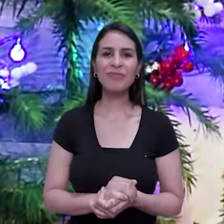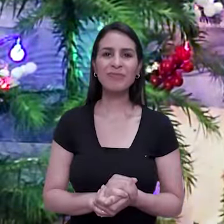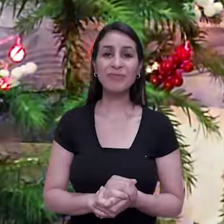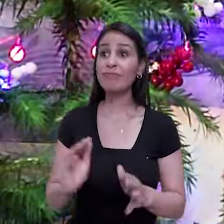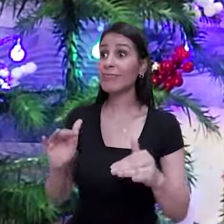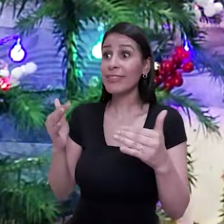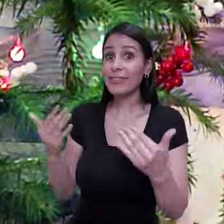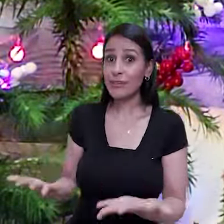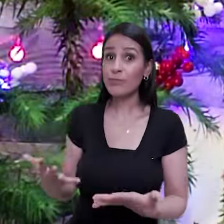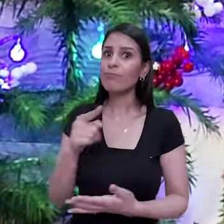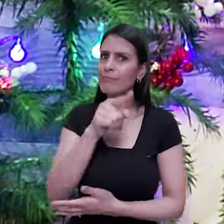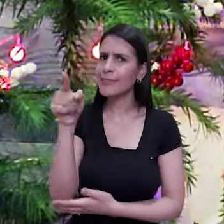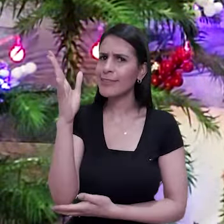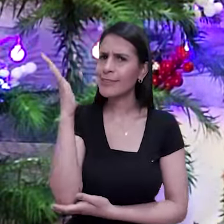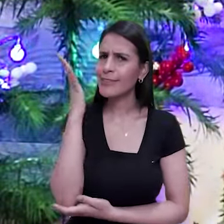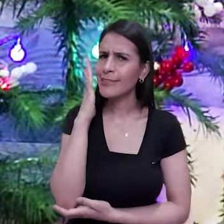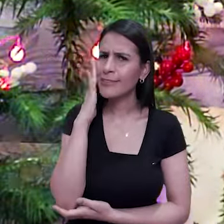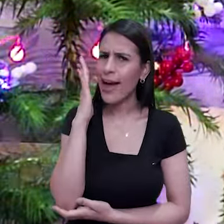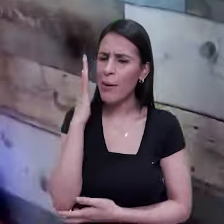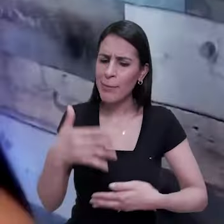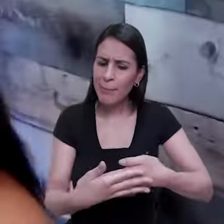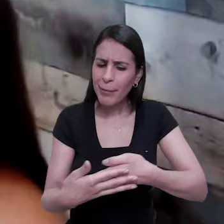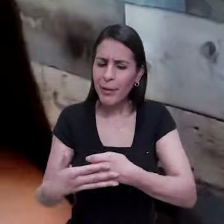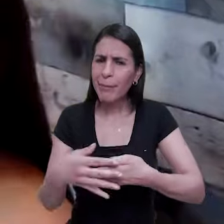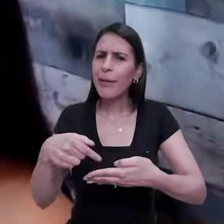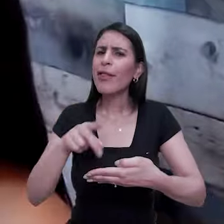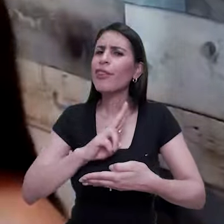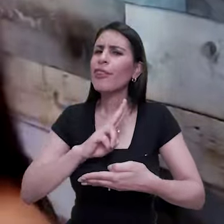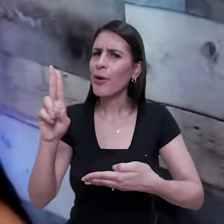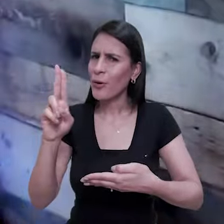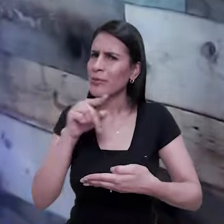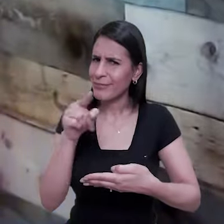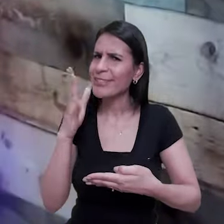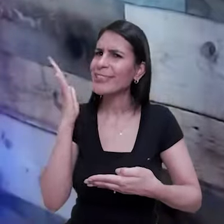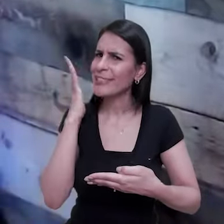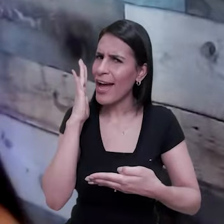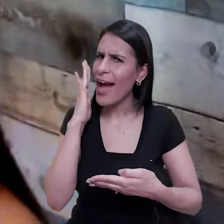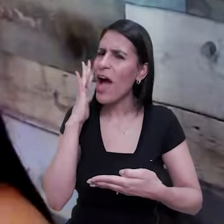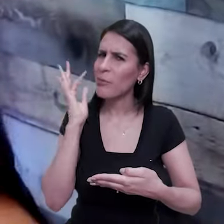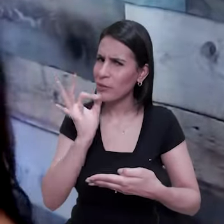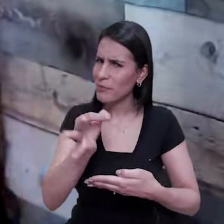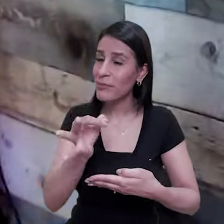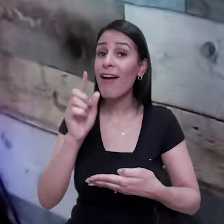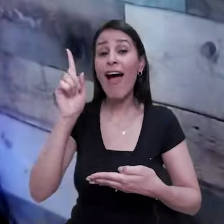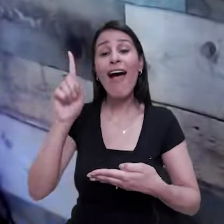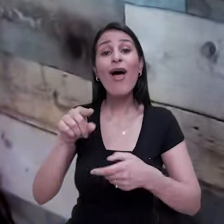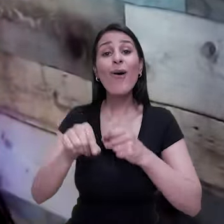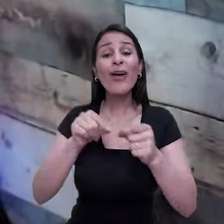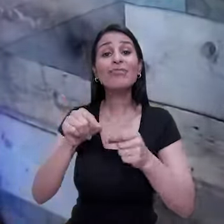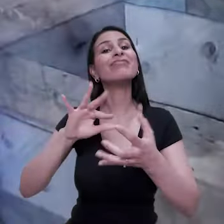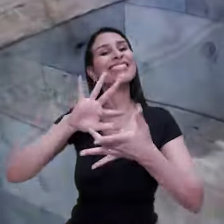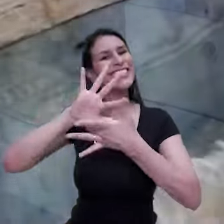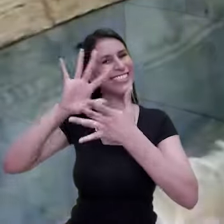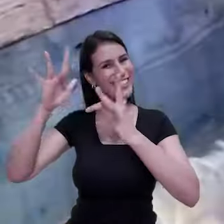Crianças, vocês sabem o nome dessa criança, não é mesmo? É o Menino Jesus.